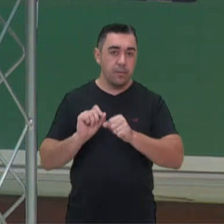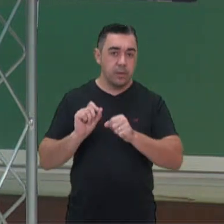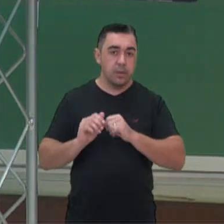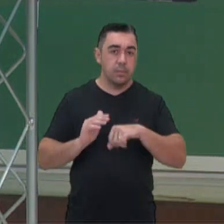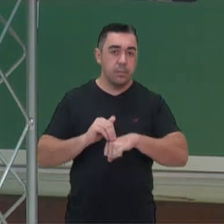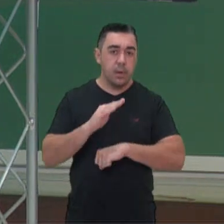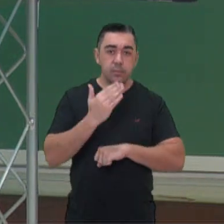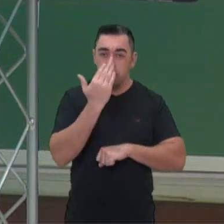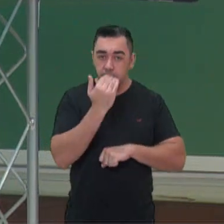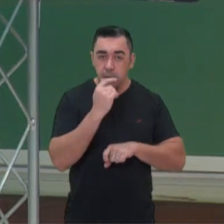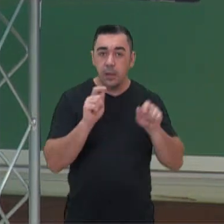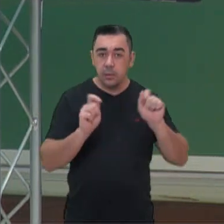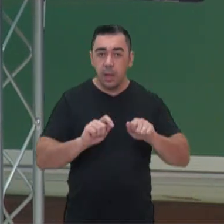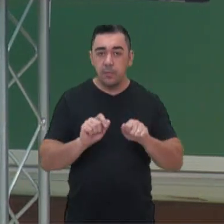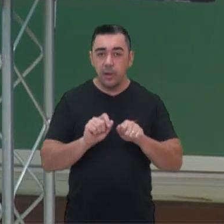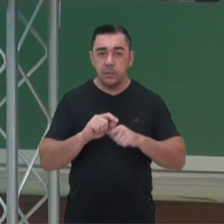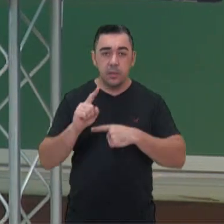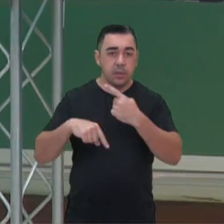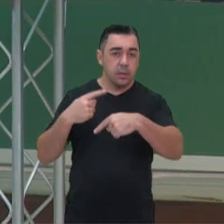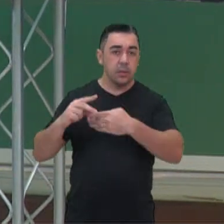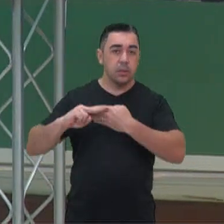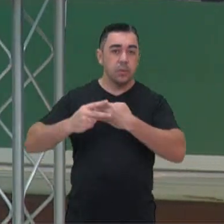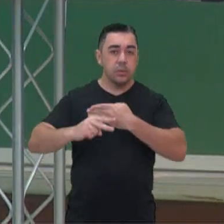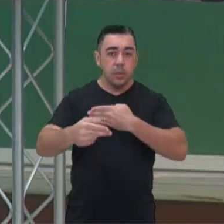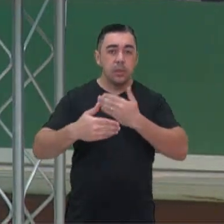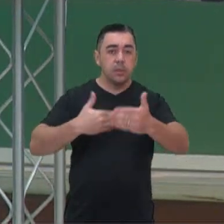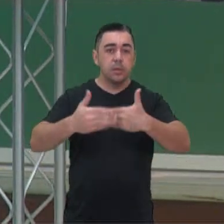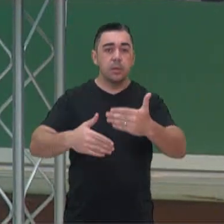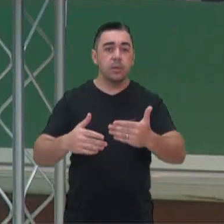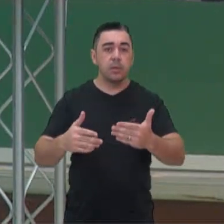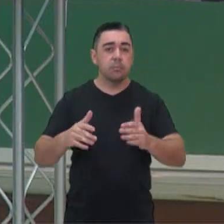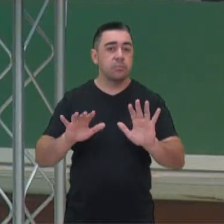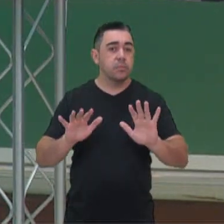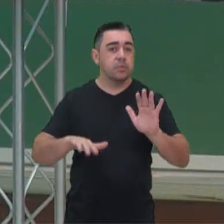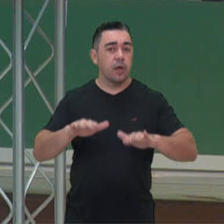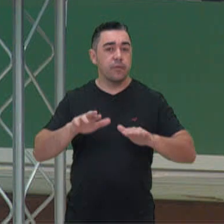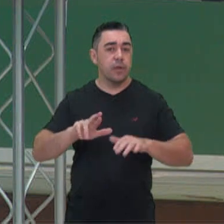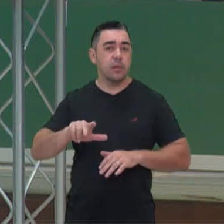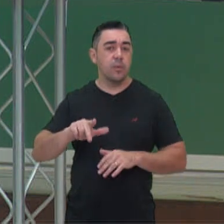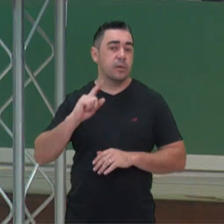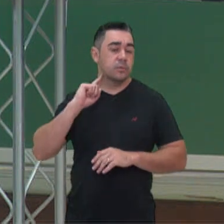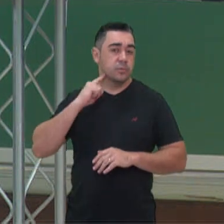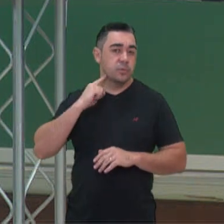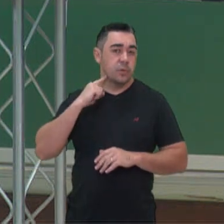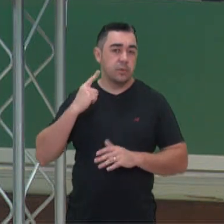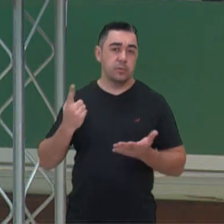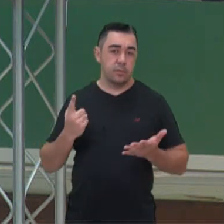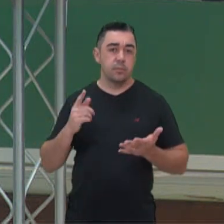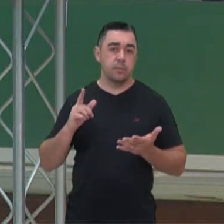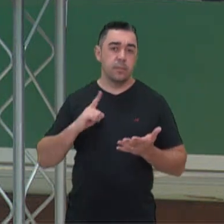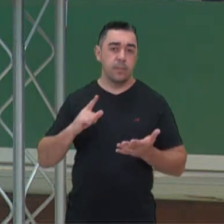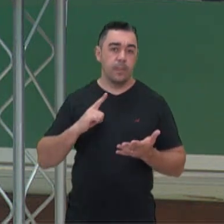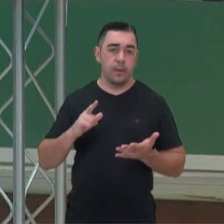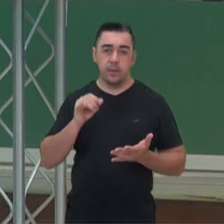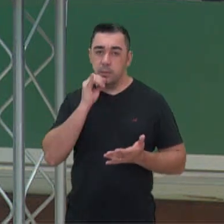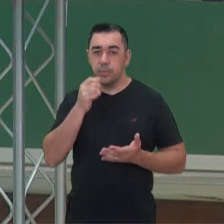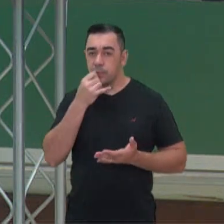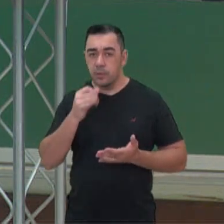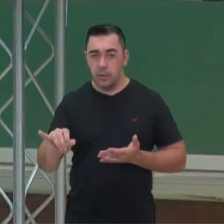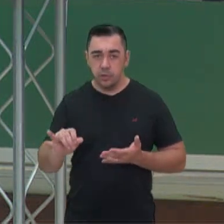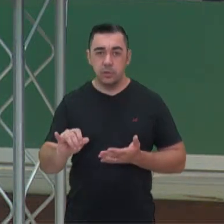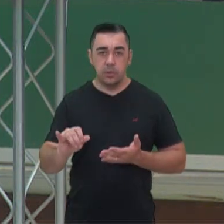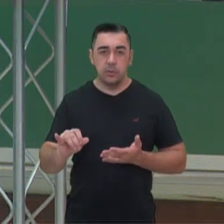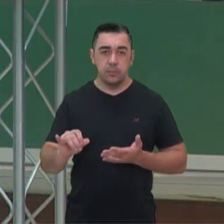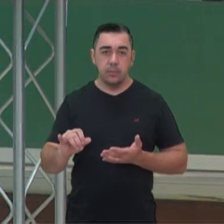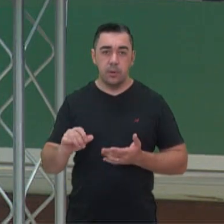e é possível inventarmos coisas na sequência que até não sejam tão poluentes como alguns argumentam, que pela